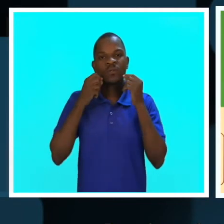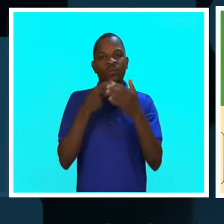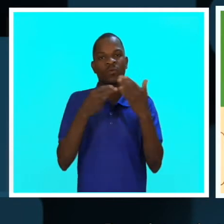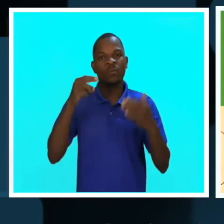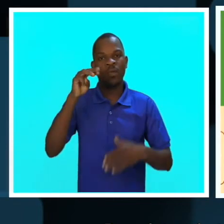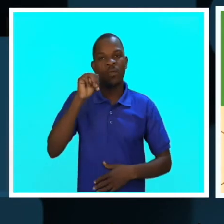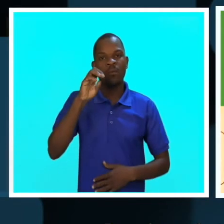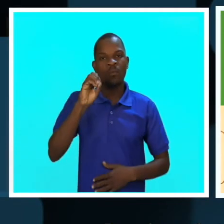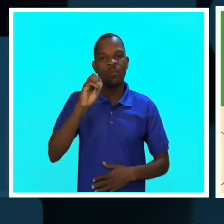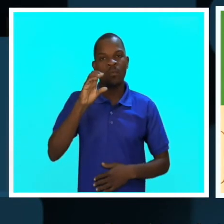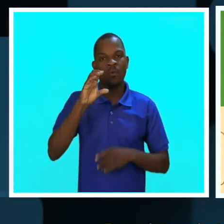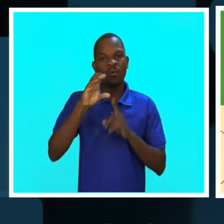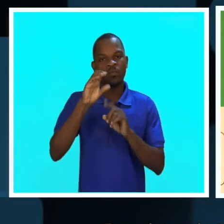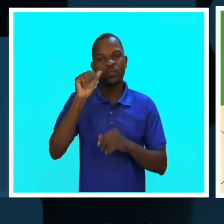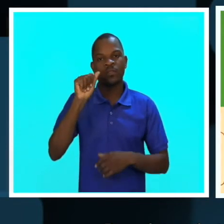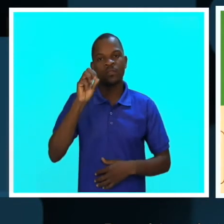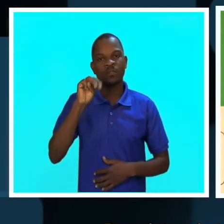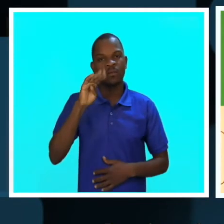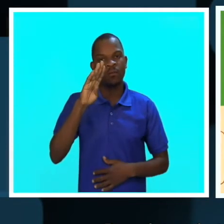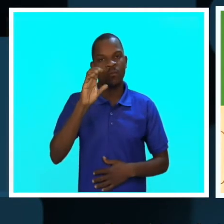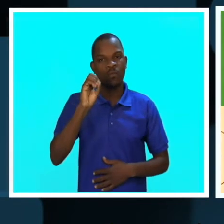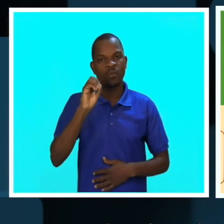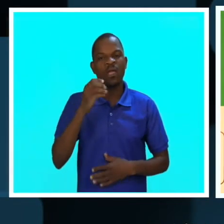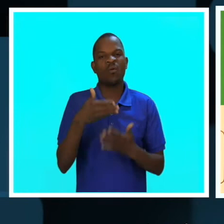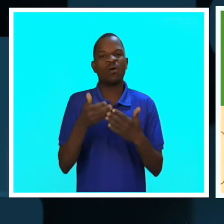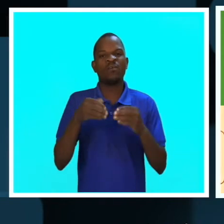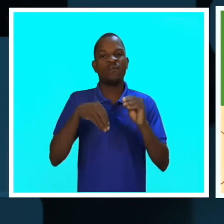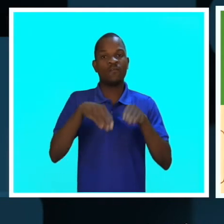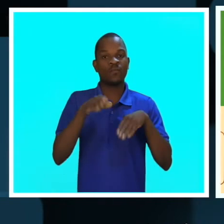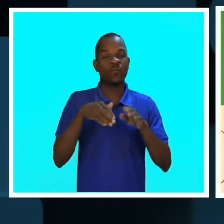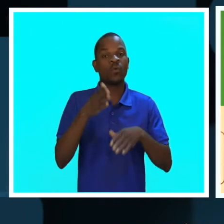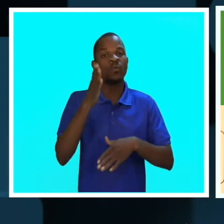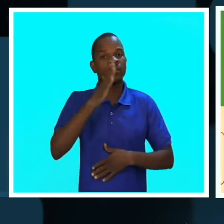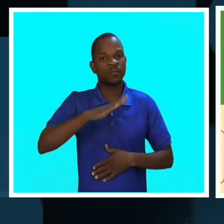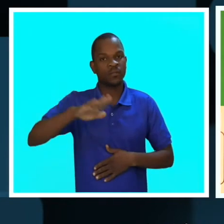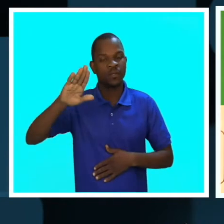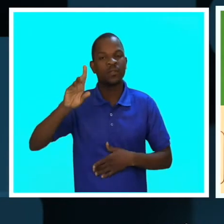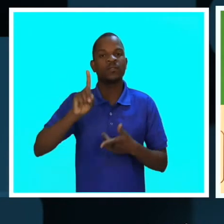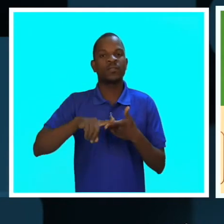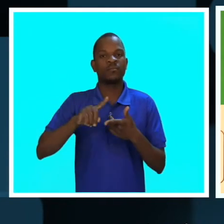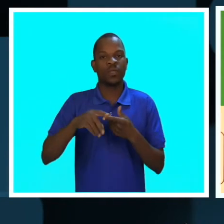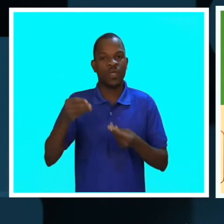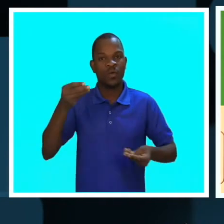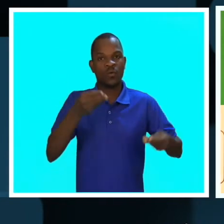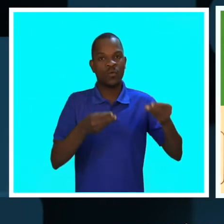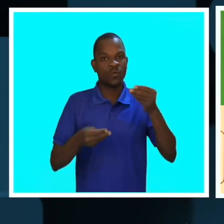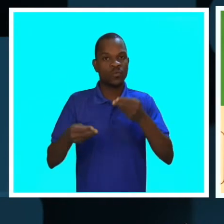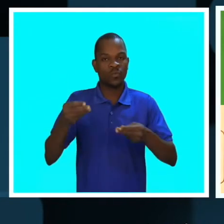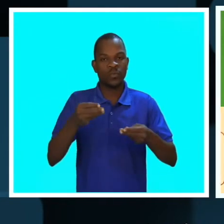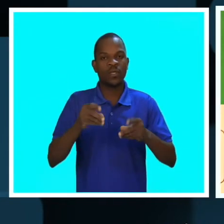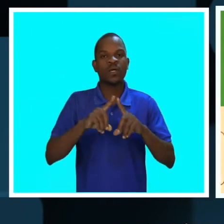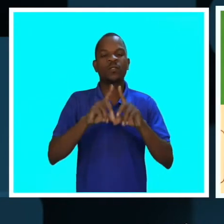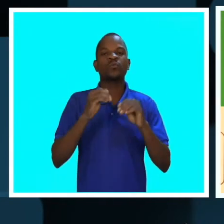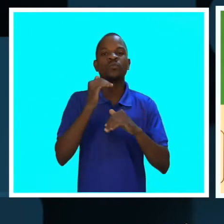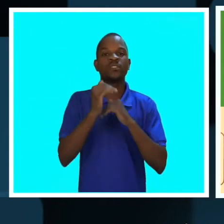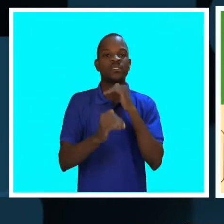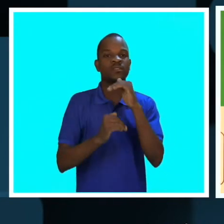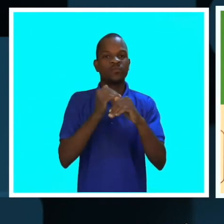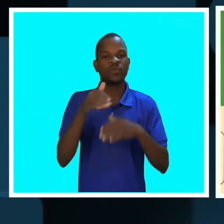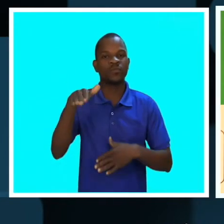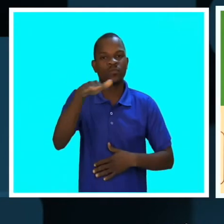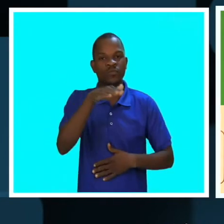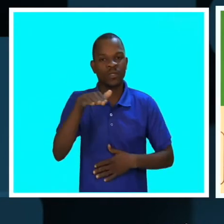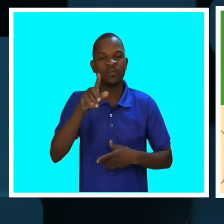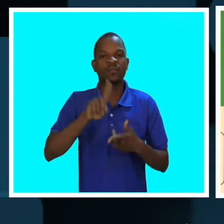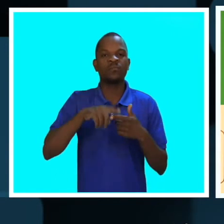somente numa festa constante do futebol nacional, mas também num contribuinte por excelência do